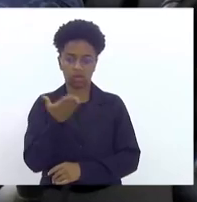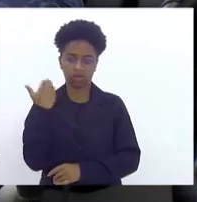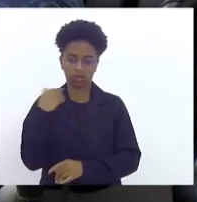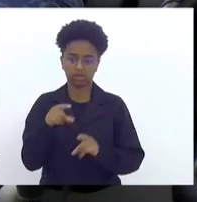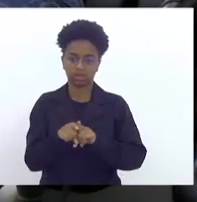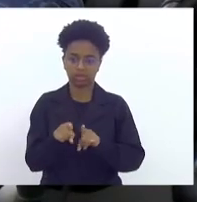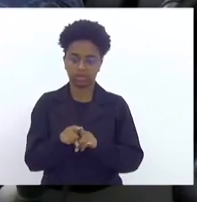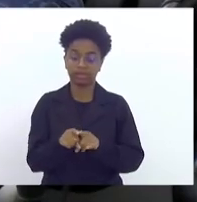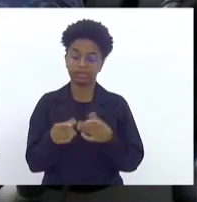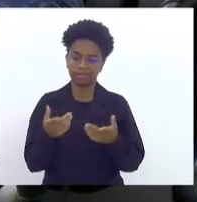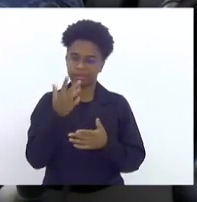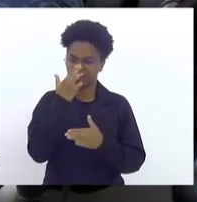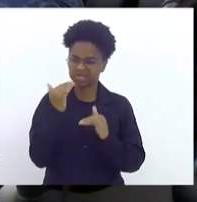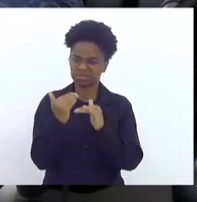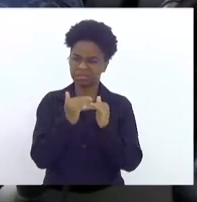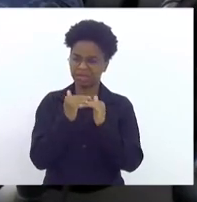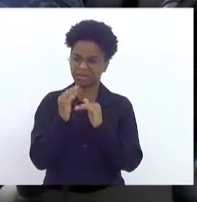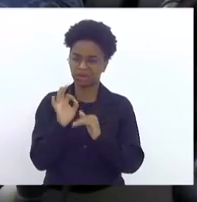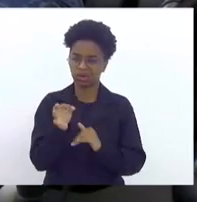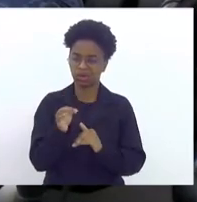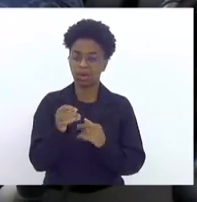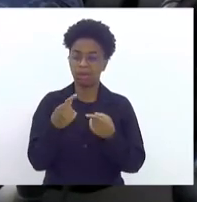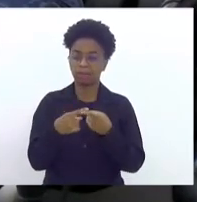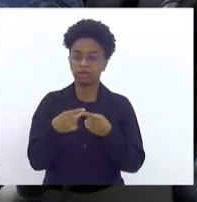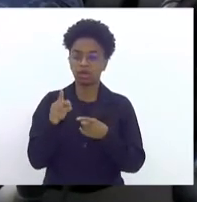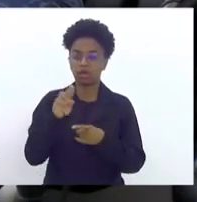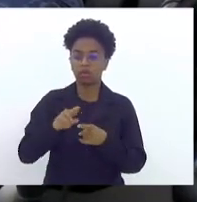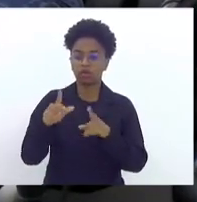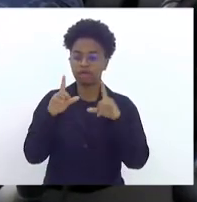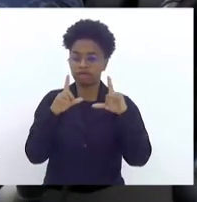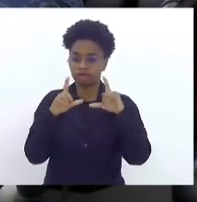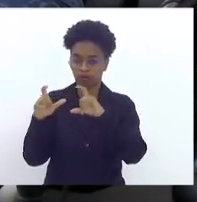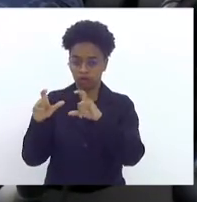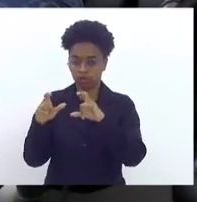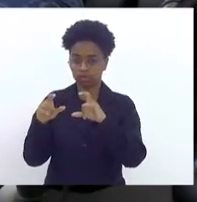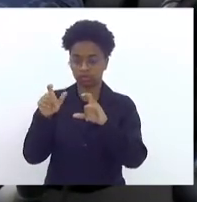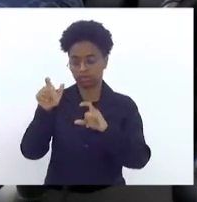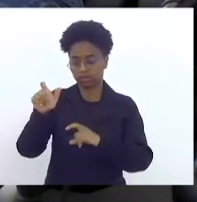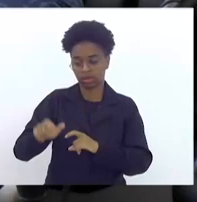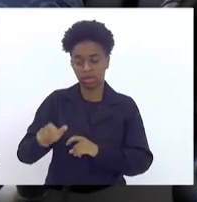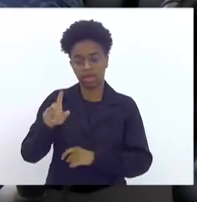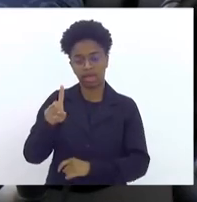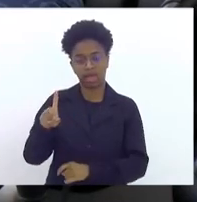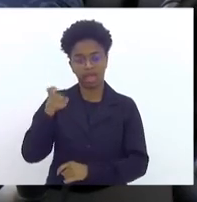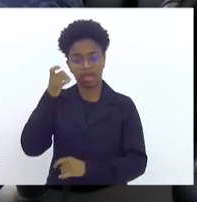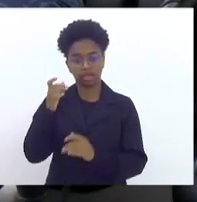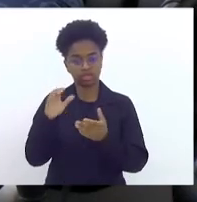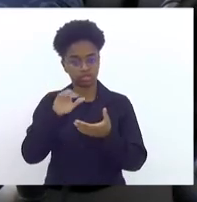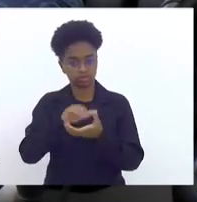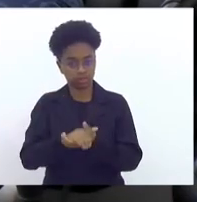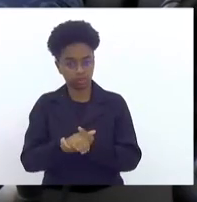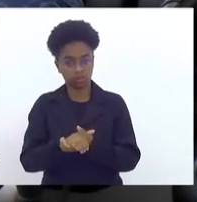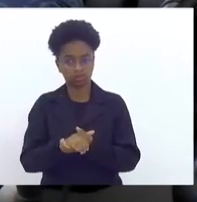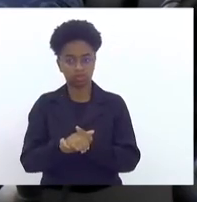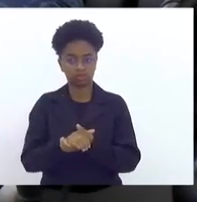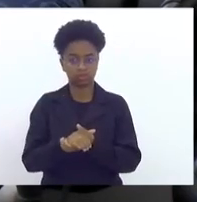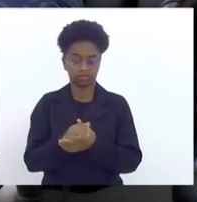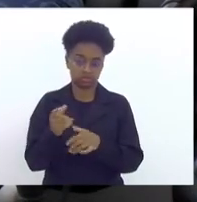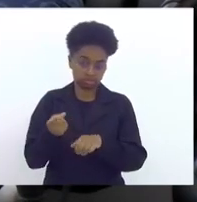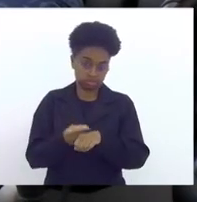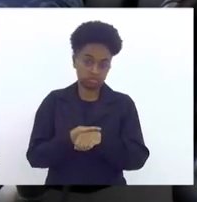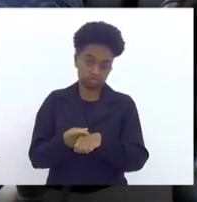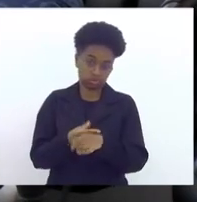até meio padrão não Ele usou fotos da sua ex-esposa nua íntima